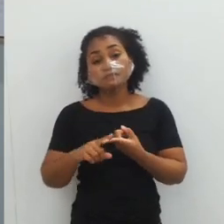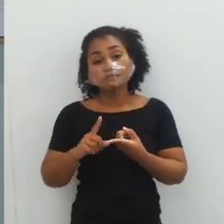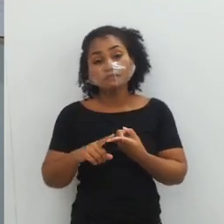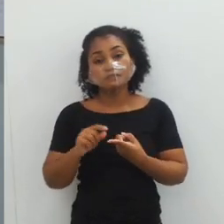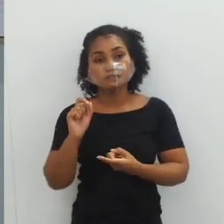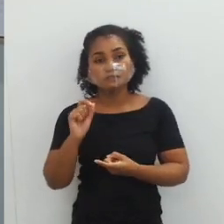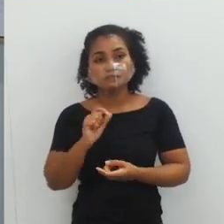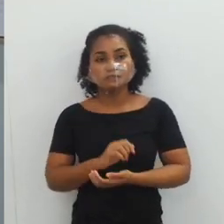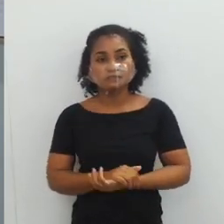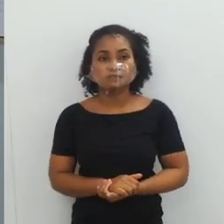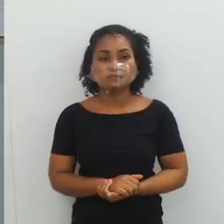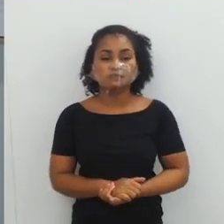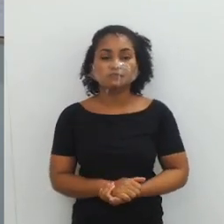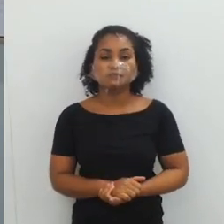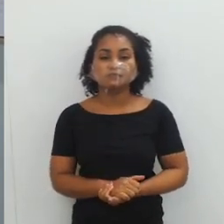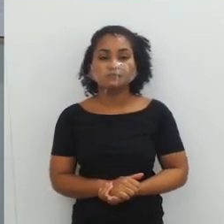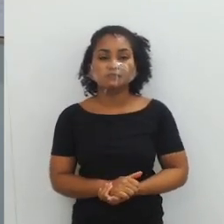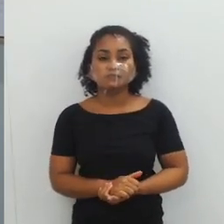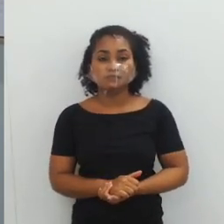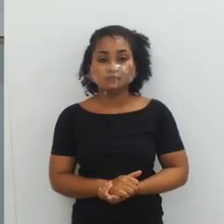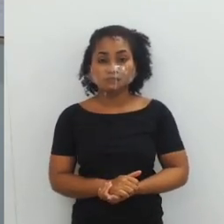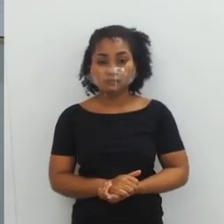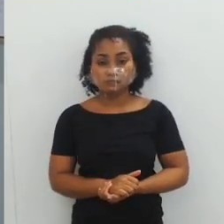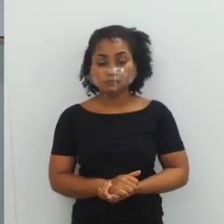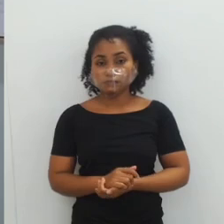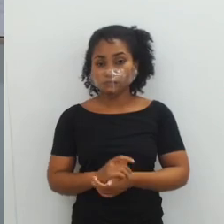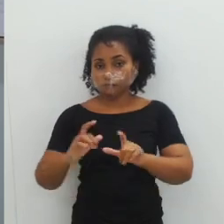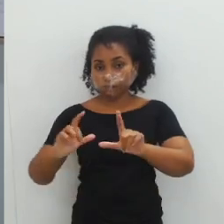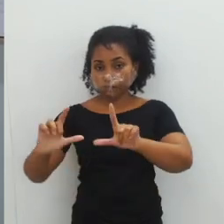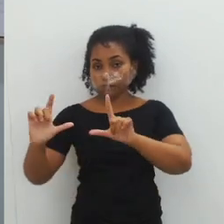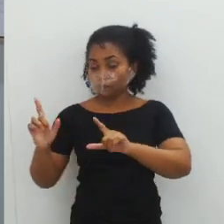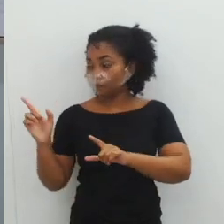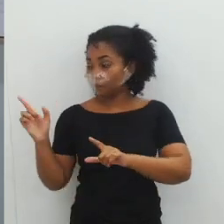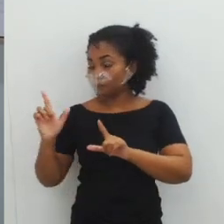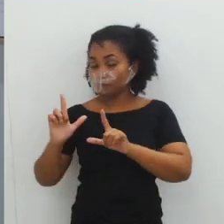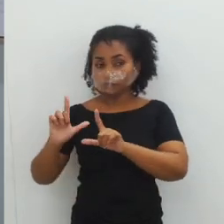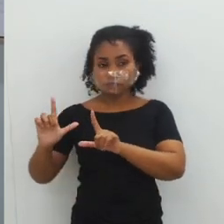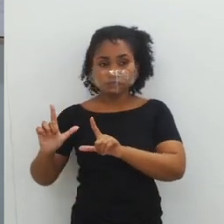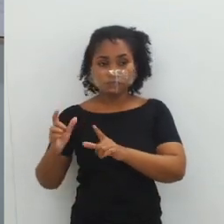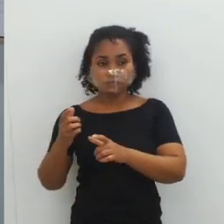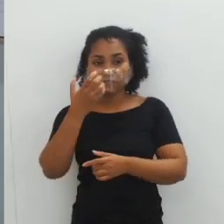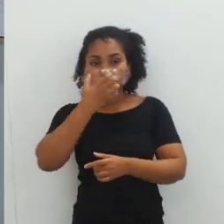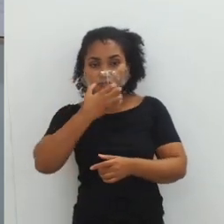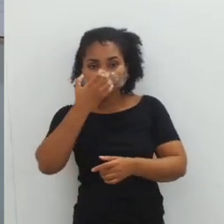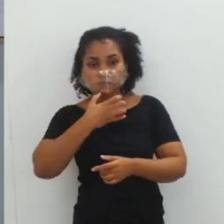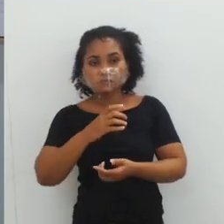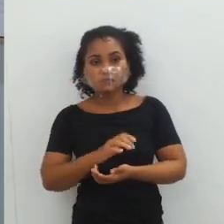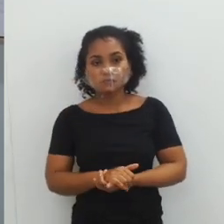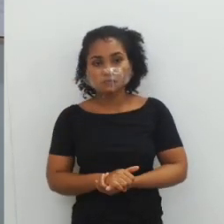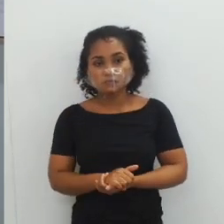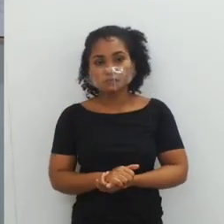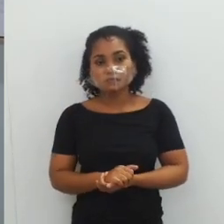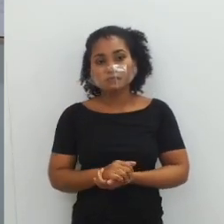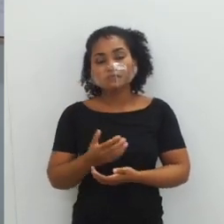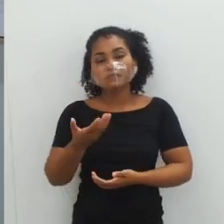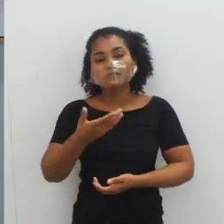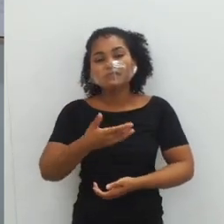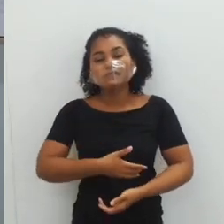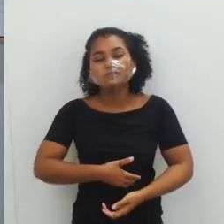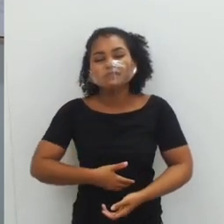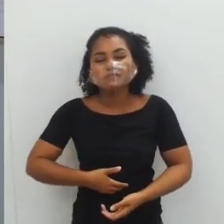questão, na segunda charge, tem o iPhone e o